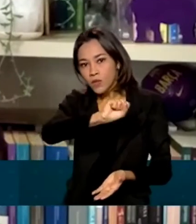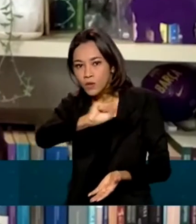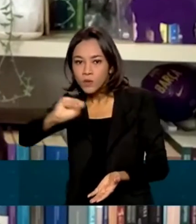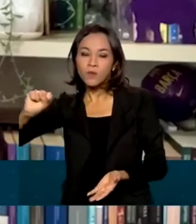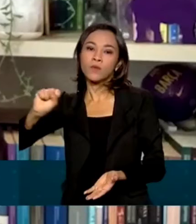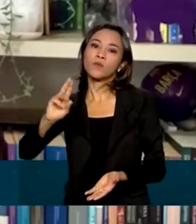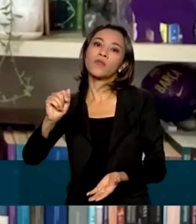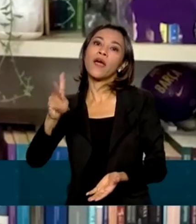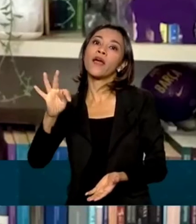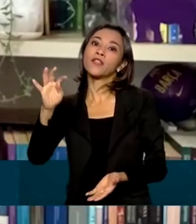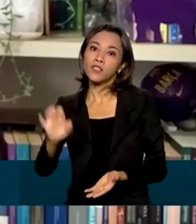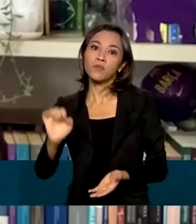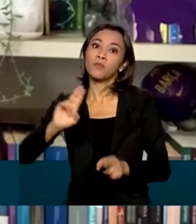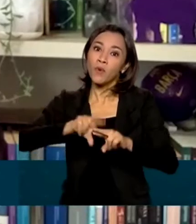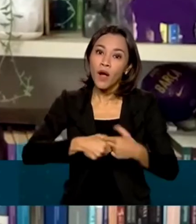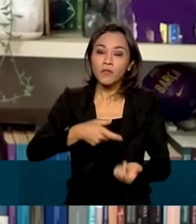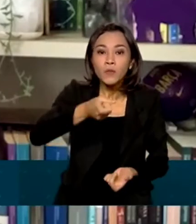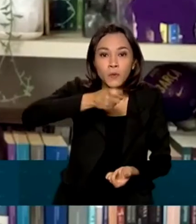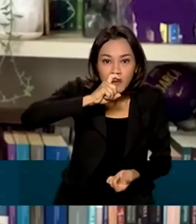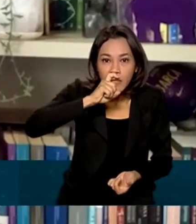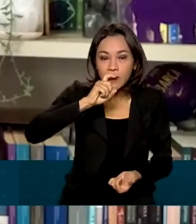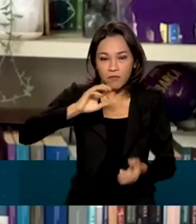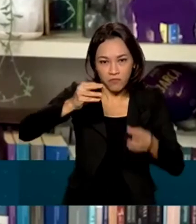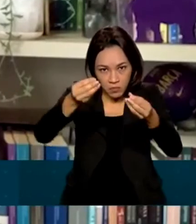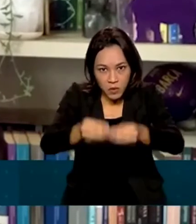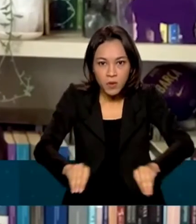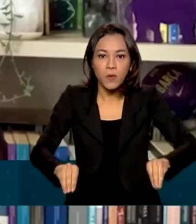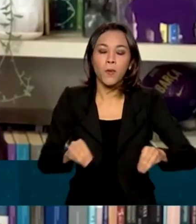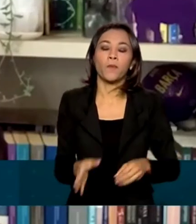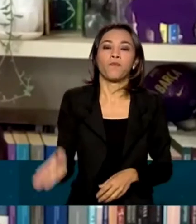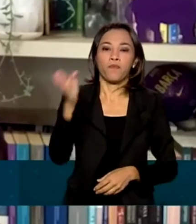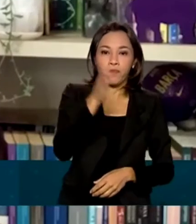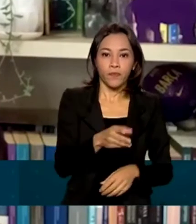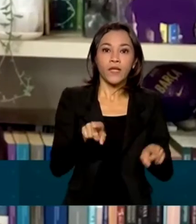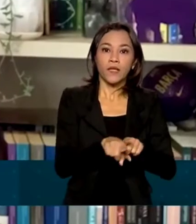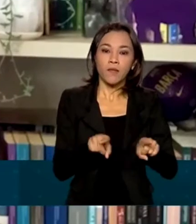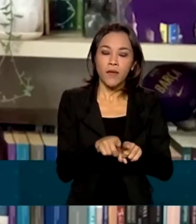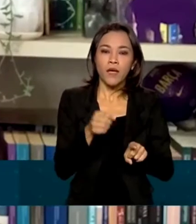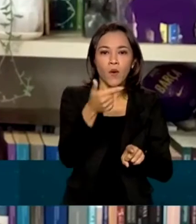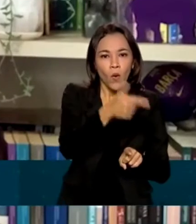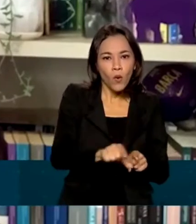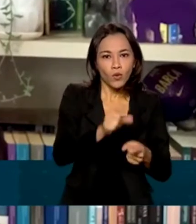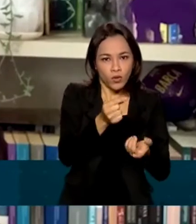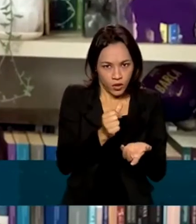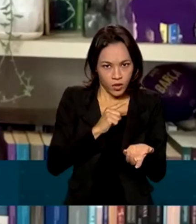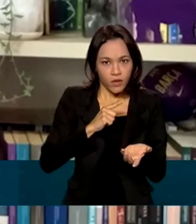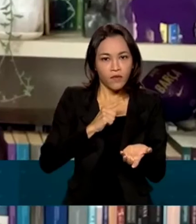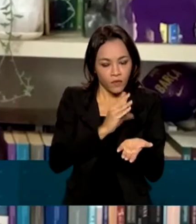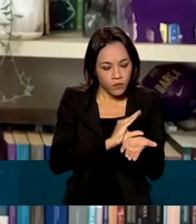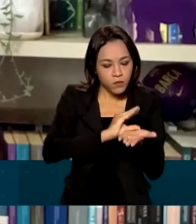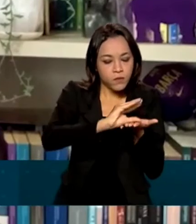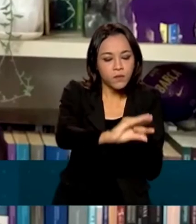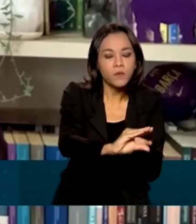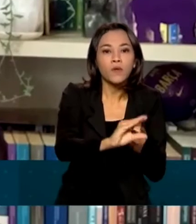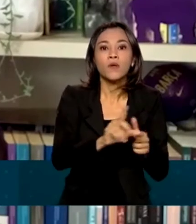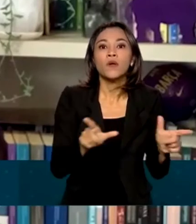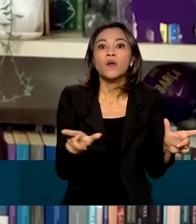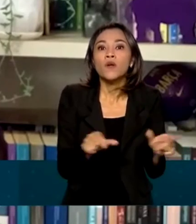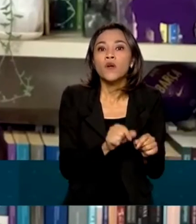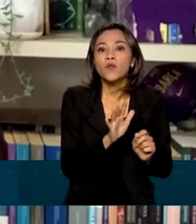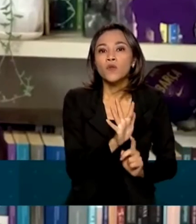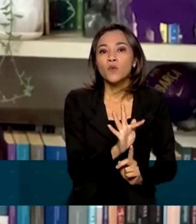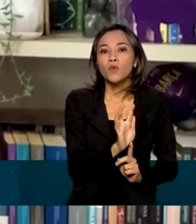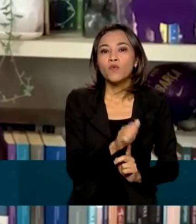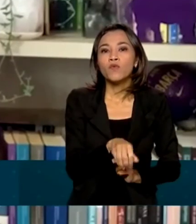afetados pelas geadas. A medida do Conselho Monetário Nacional destinou recursos do Fundo de